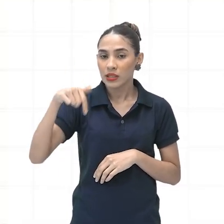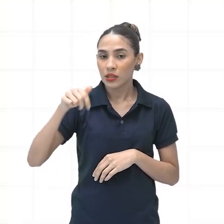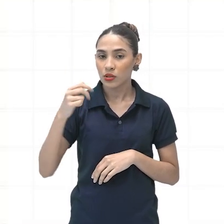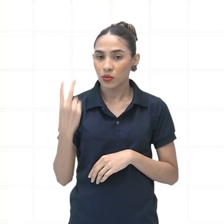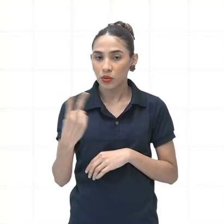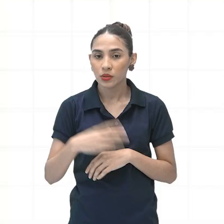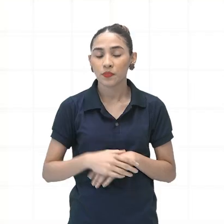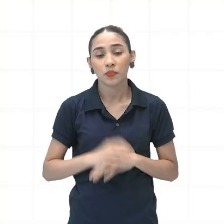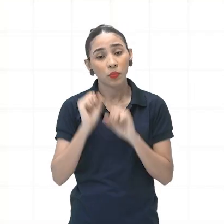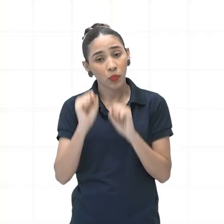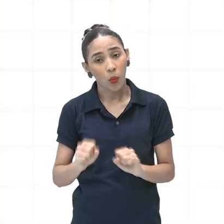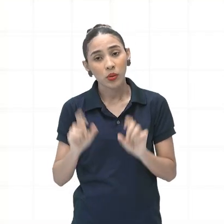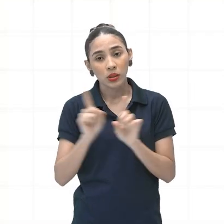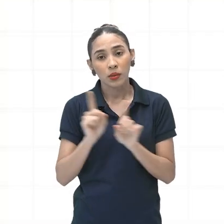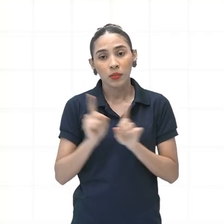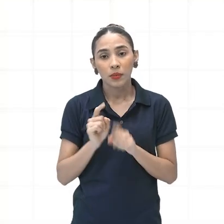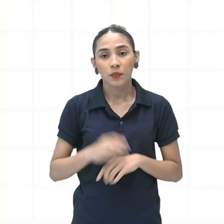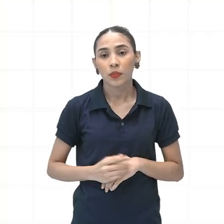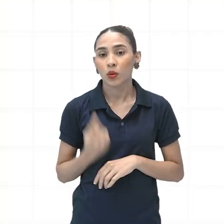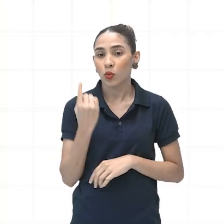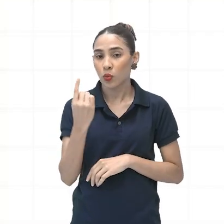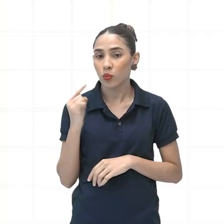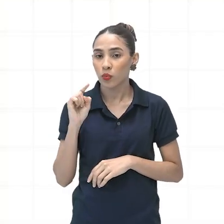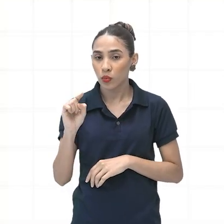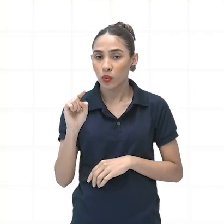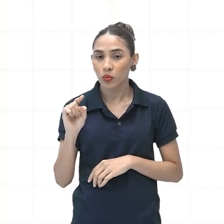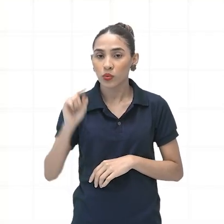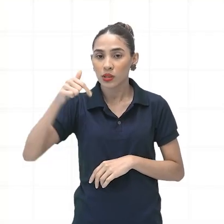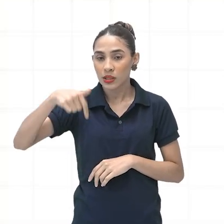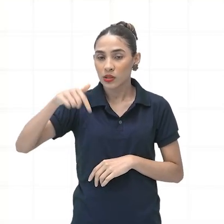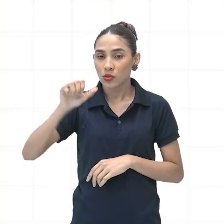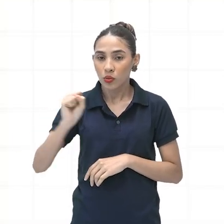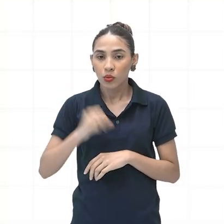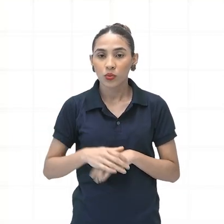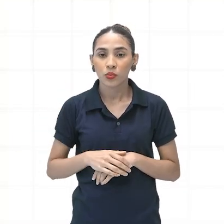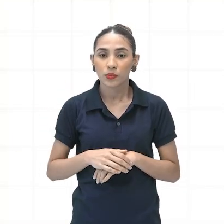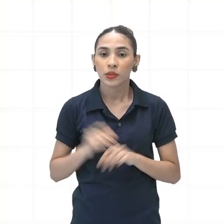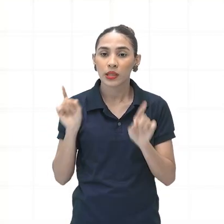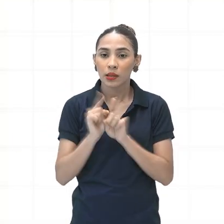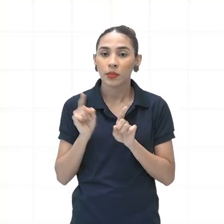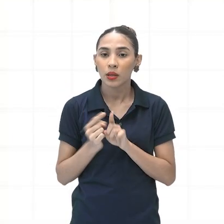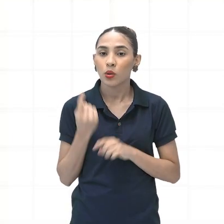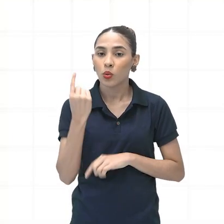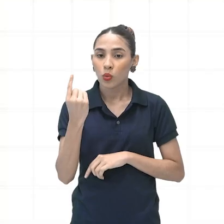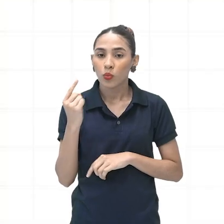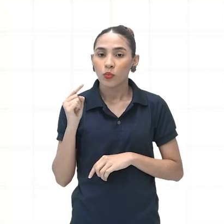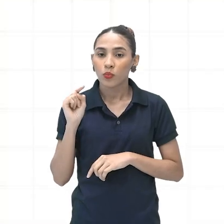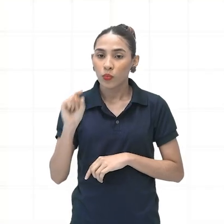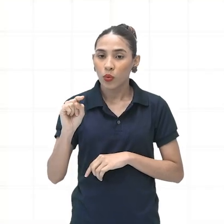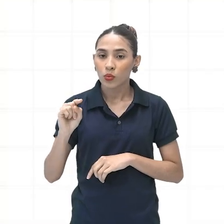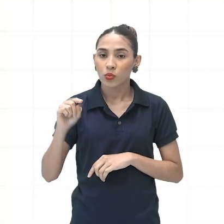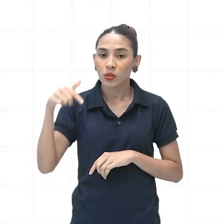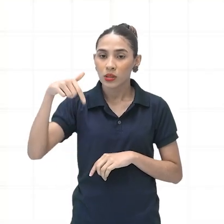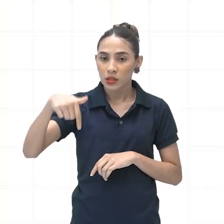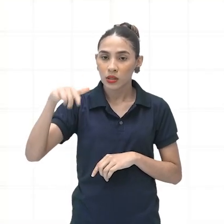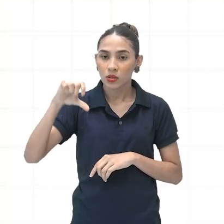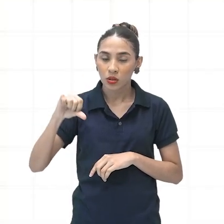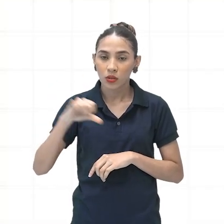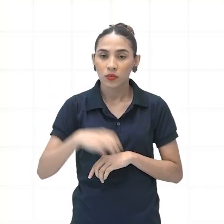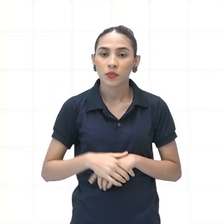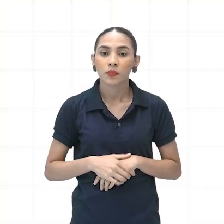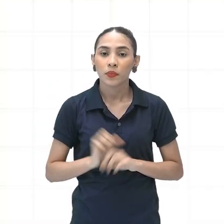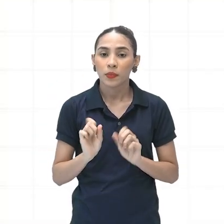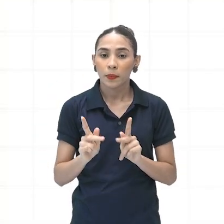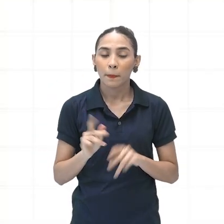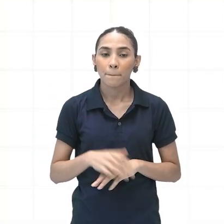1,72 m, posso ter um com 1,78 m e um com 1,79 m. Tudo bem?